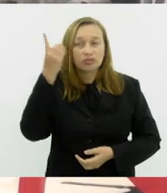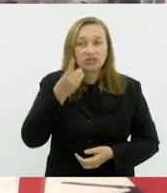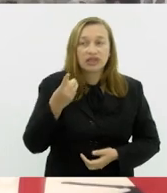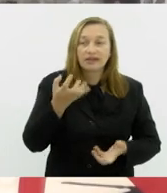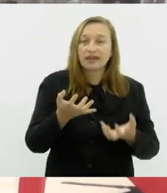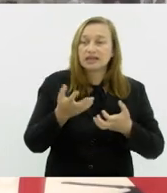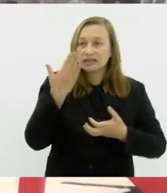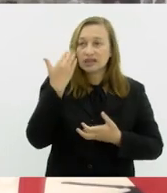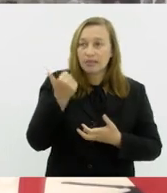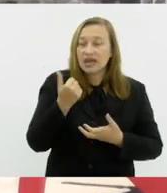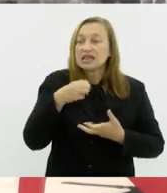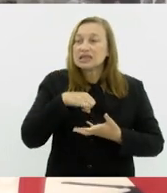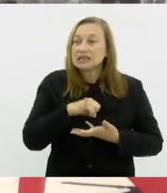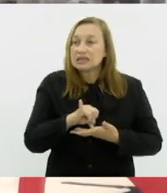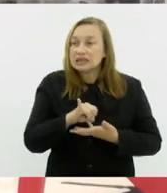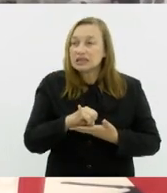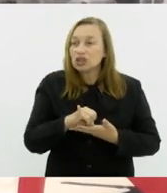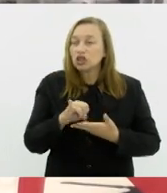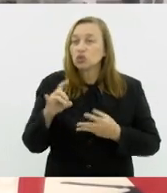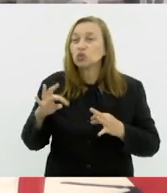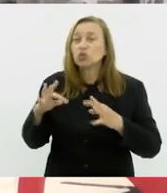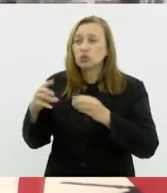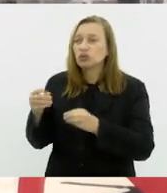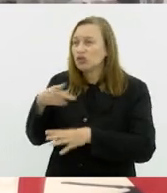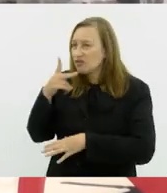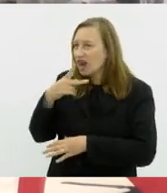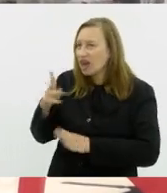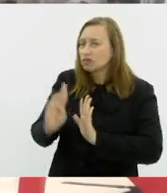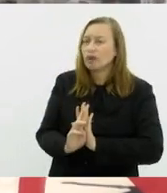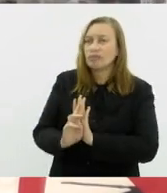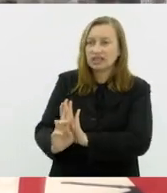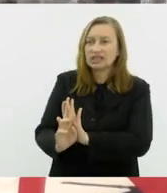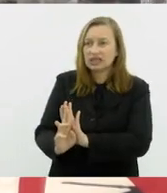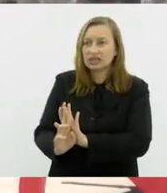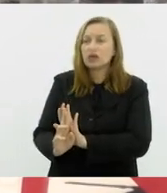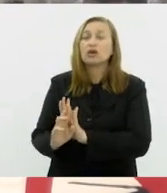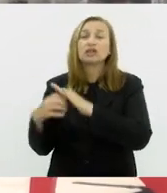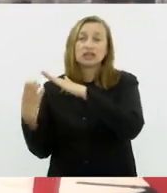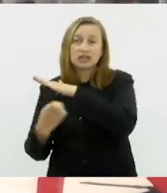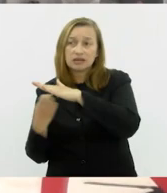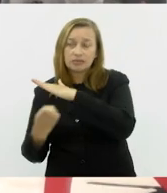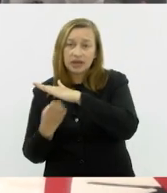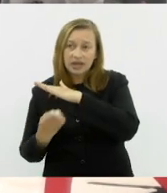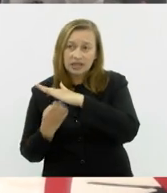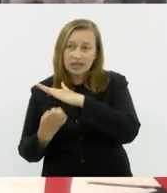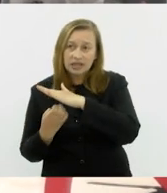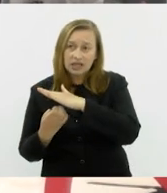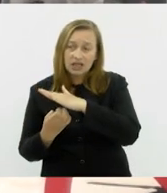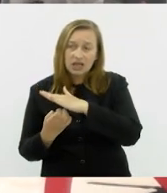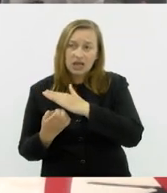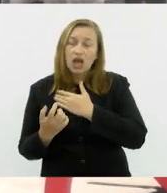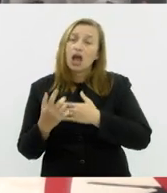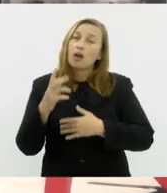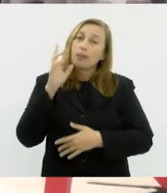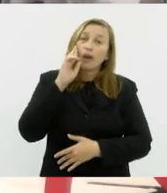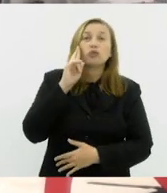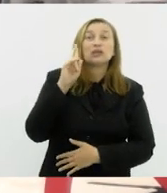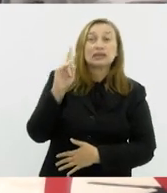saber é se isso que o representante das empresas falou parece ao senhor